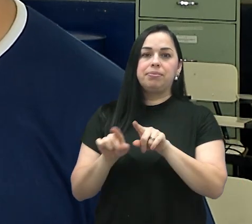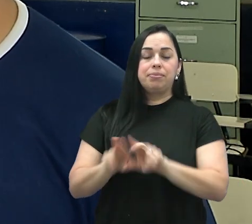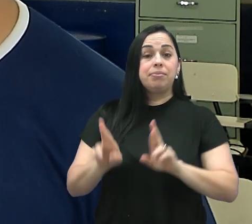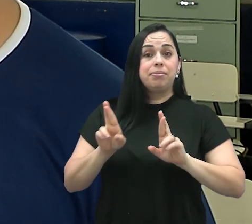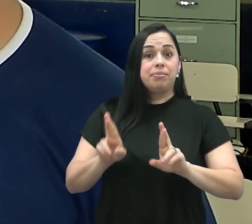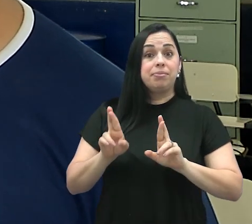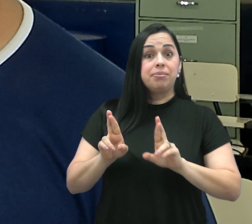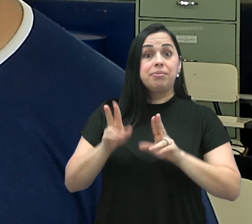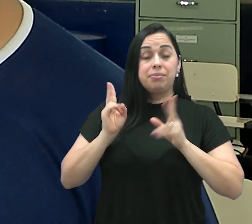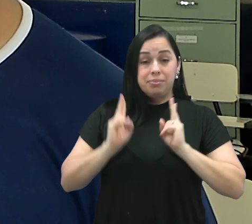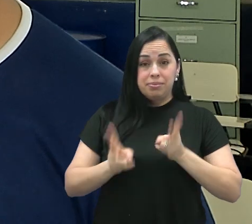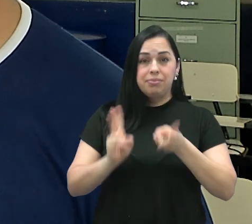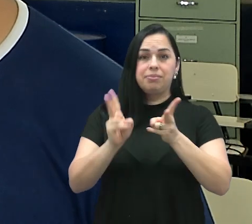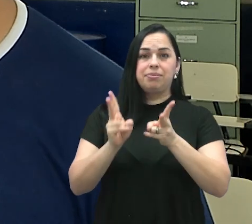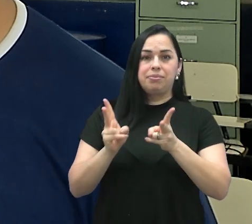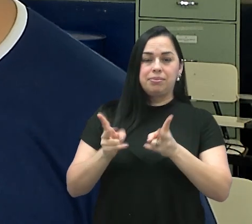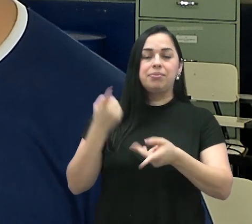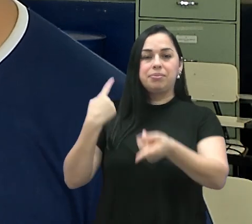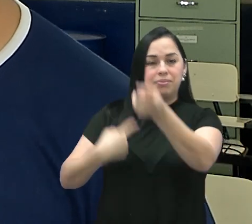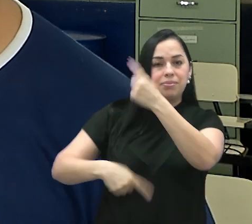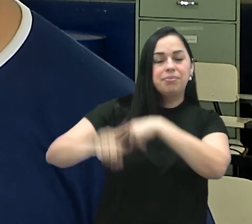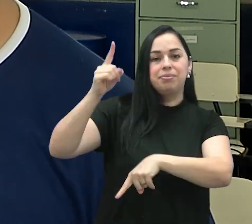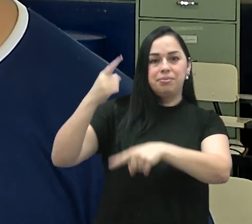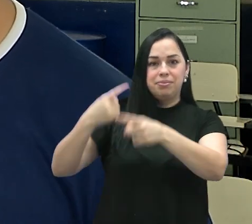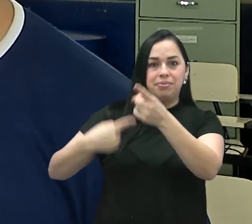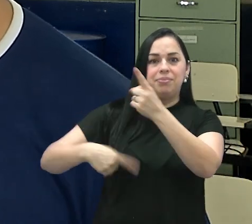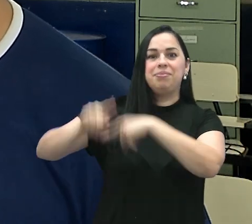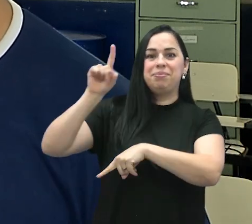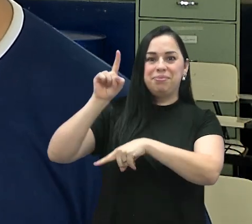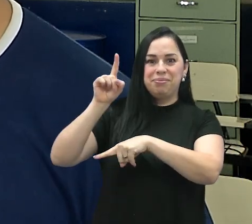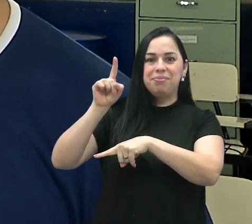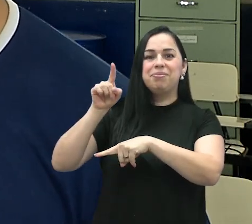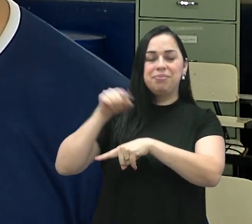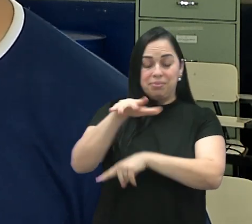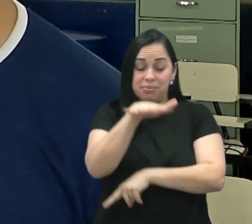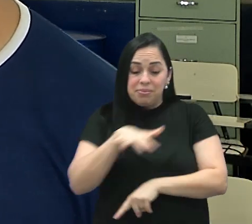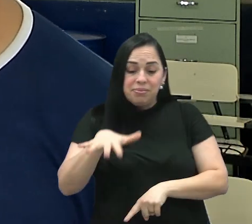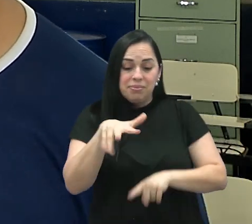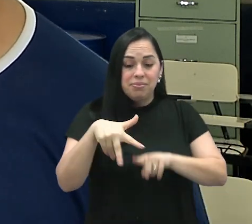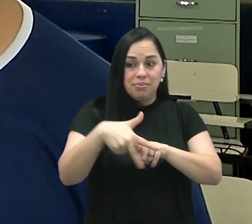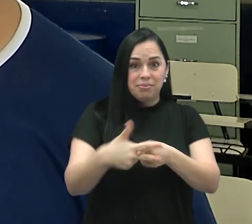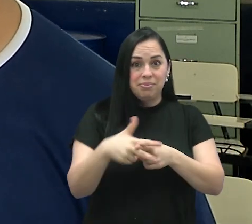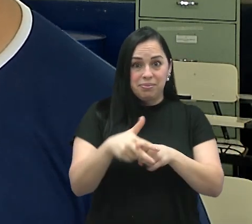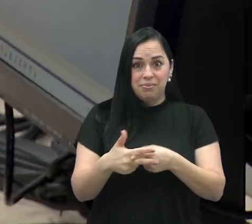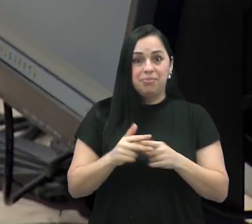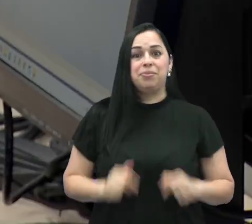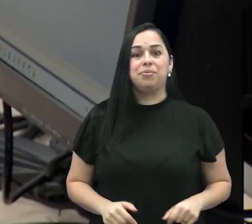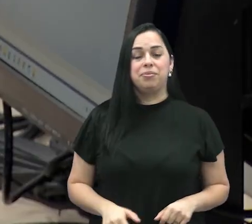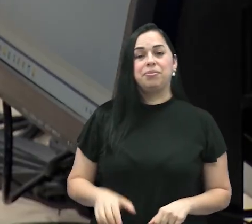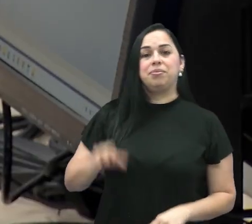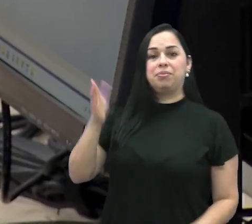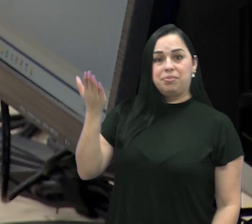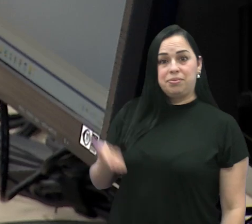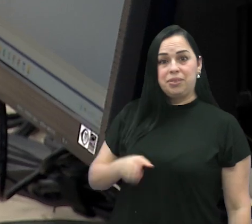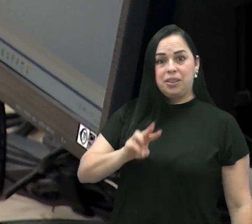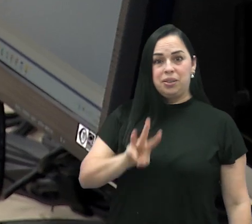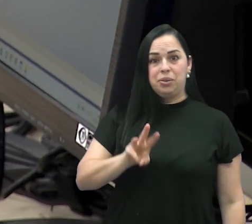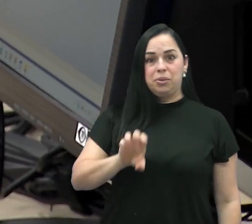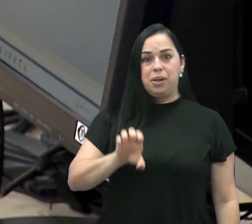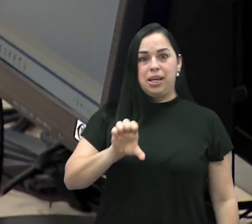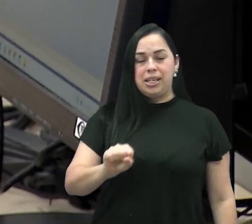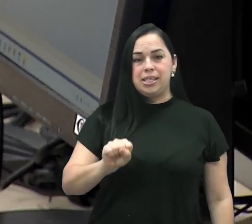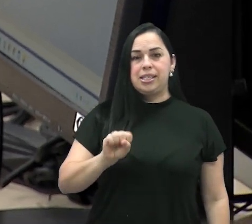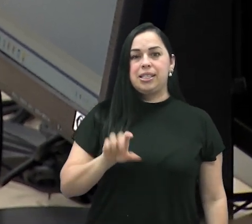e a expectativa é que cada vez alçar voos maiores dentro do ramo da mecânica, no qual eu estudo. Já o Wesley, que